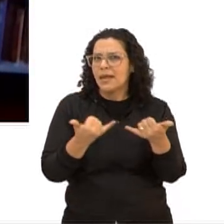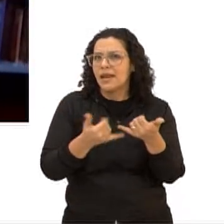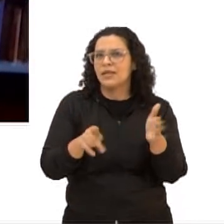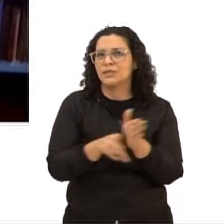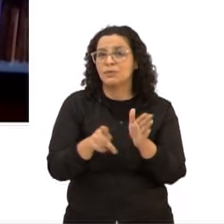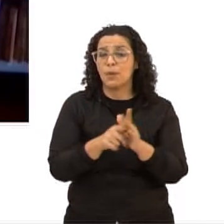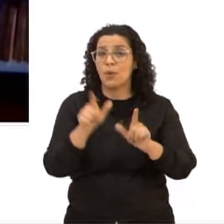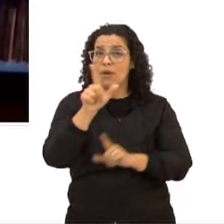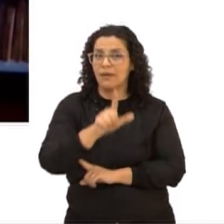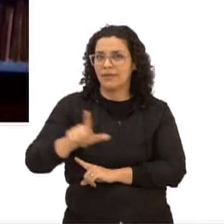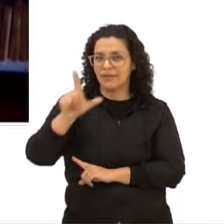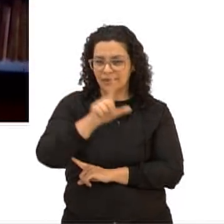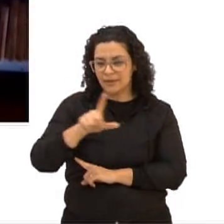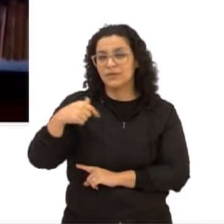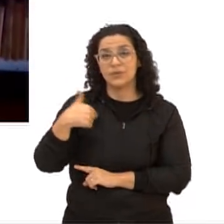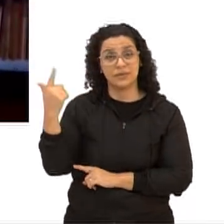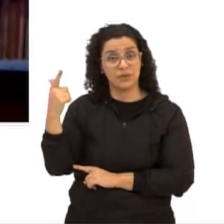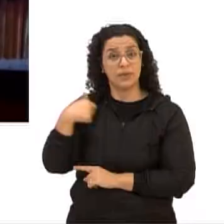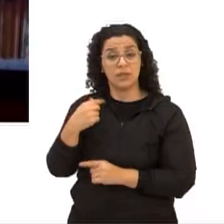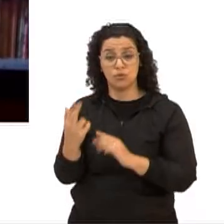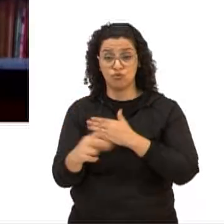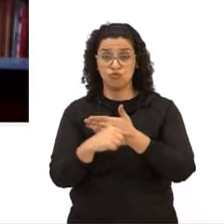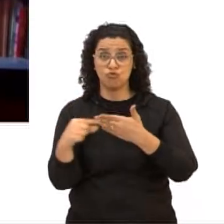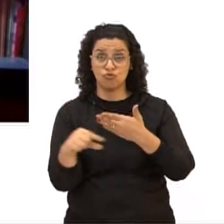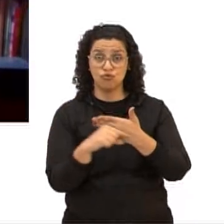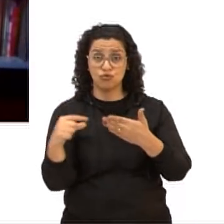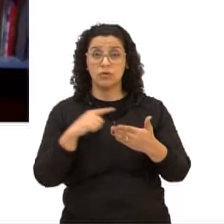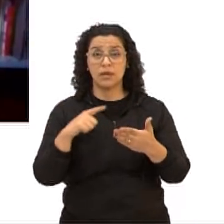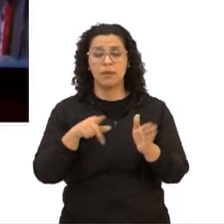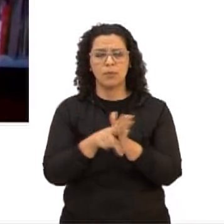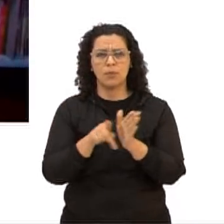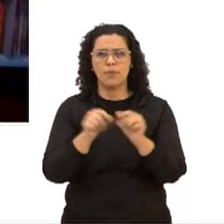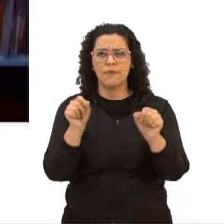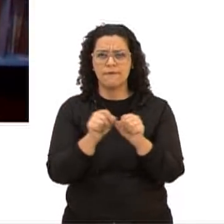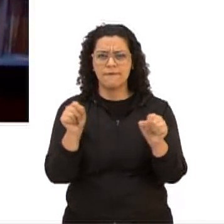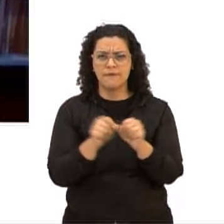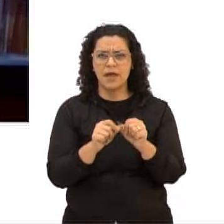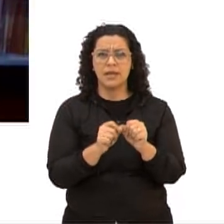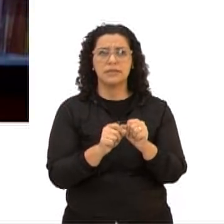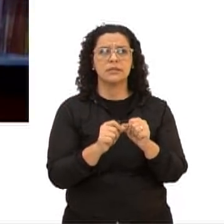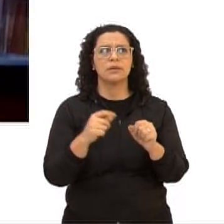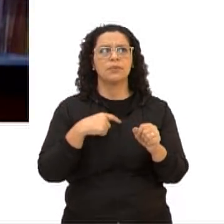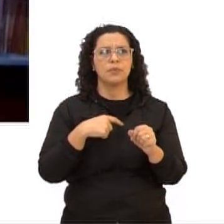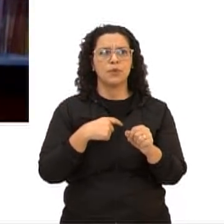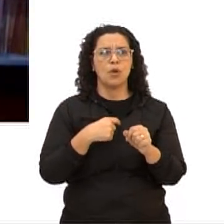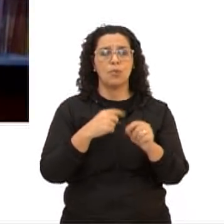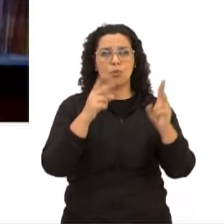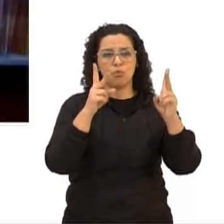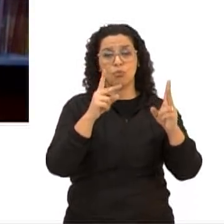de literatura, certo? Aqui os autores, normalmente, eles fazem, numa edição,